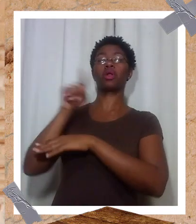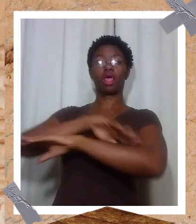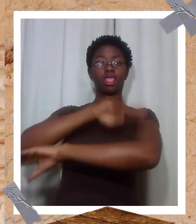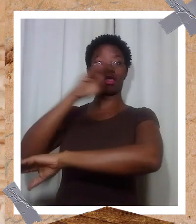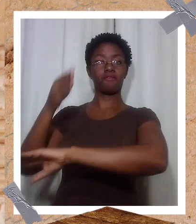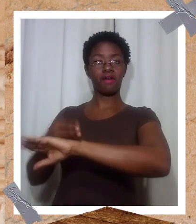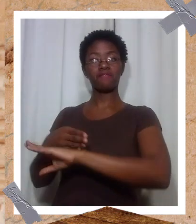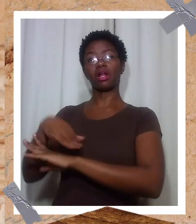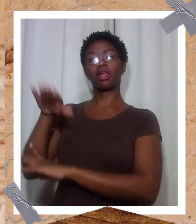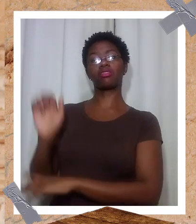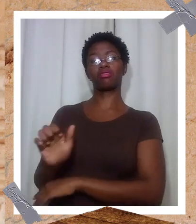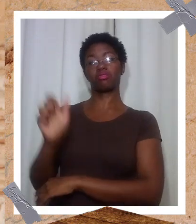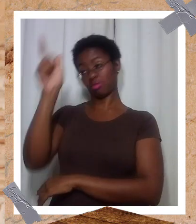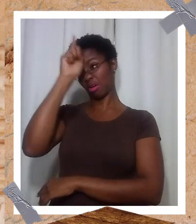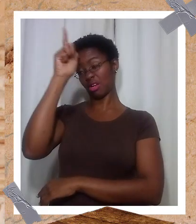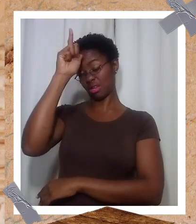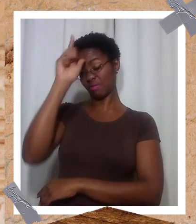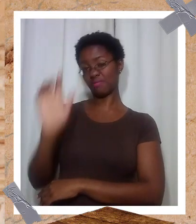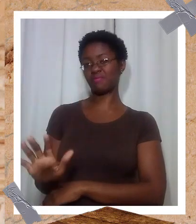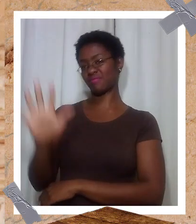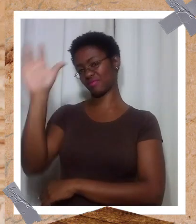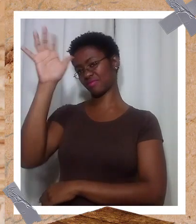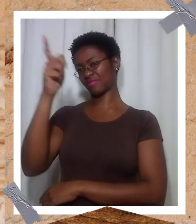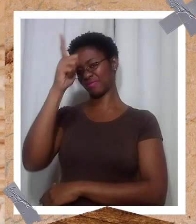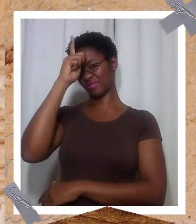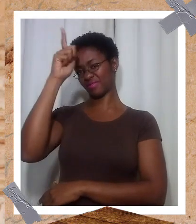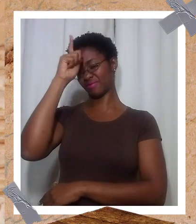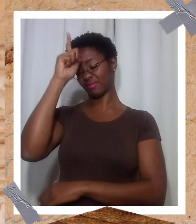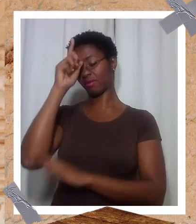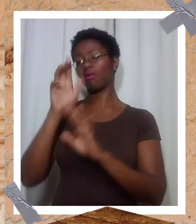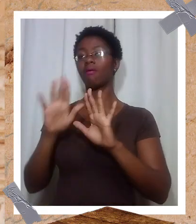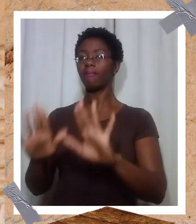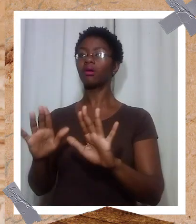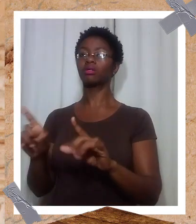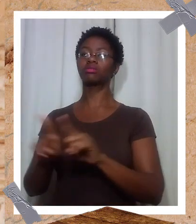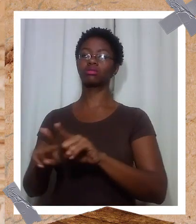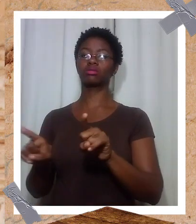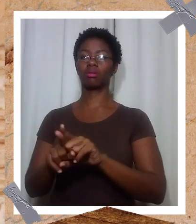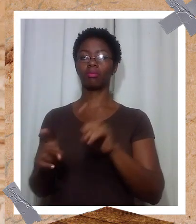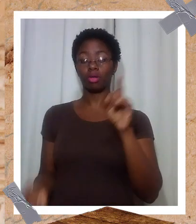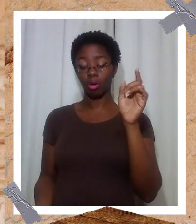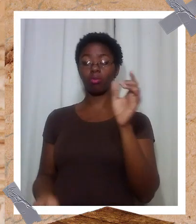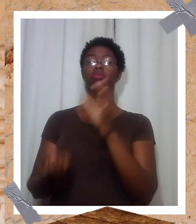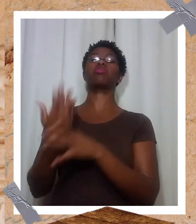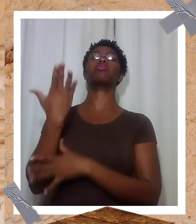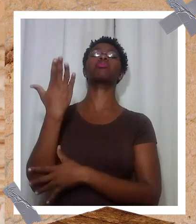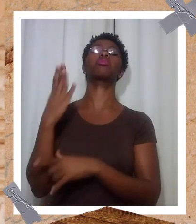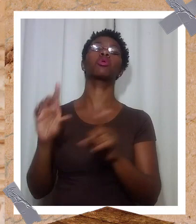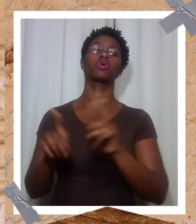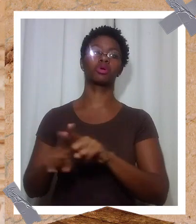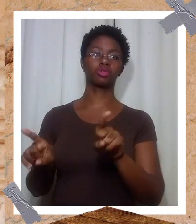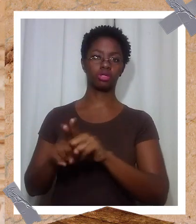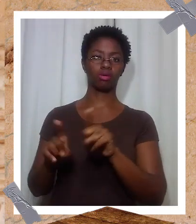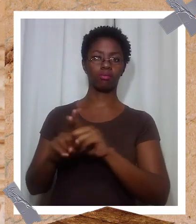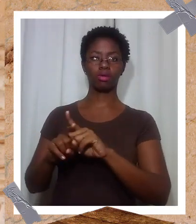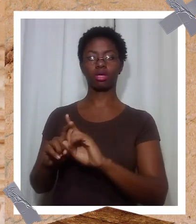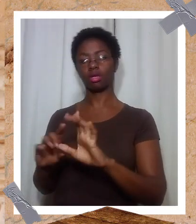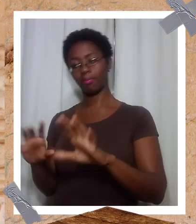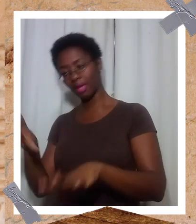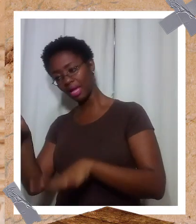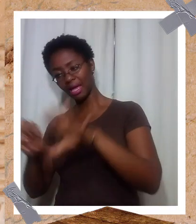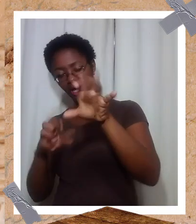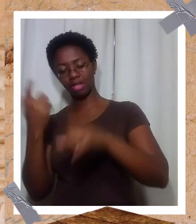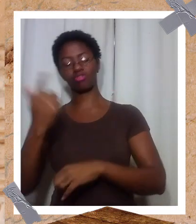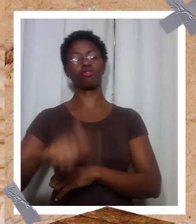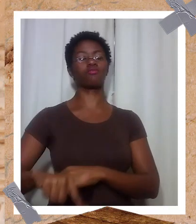alemão, mas a galera vem anterior a isso, mas teve ali, digamos, um boom ali na retomada ali dos complexos, né? Assim, e